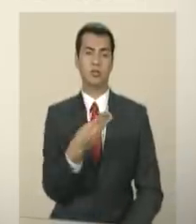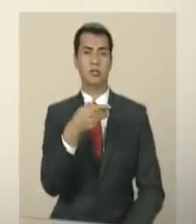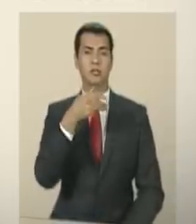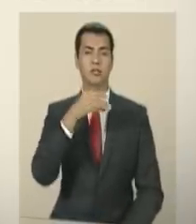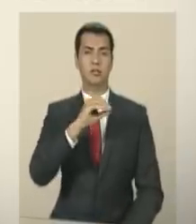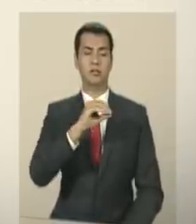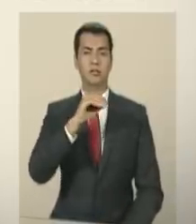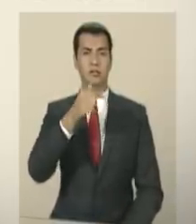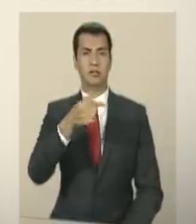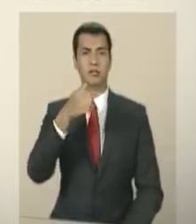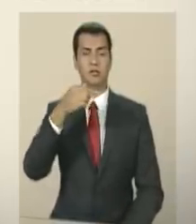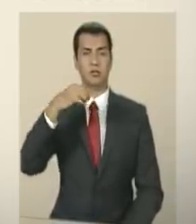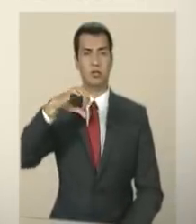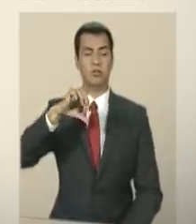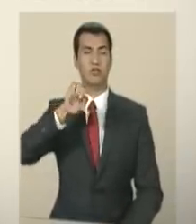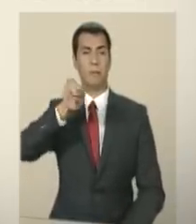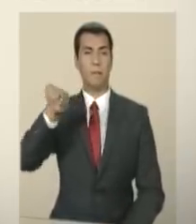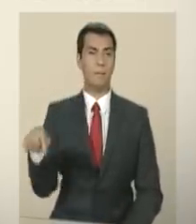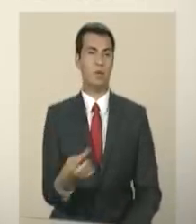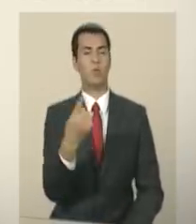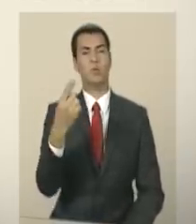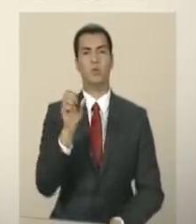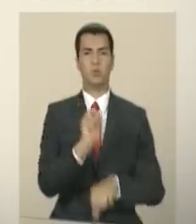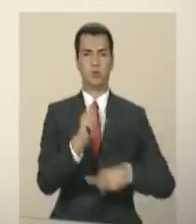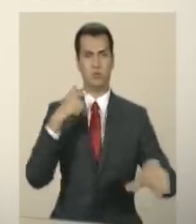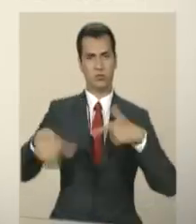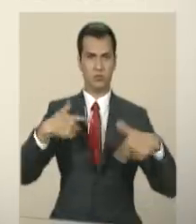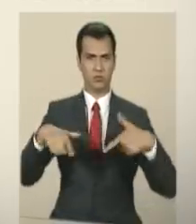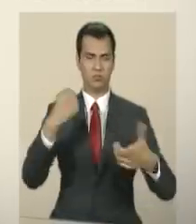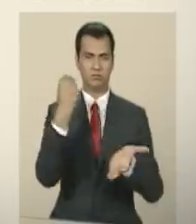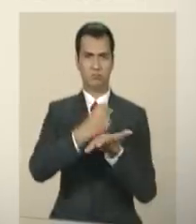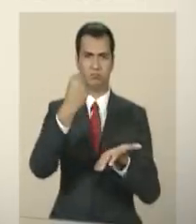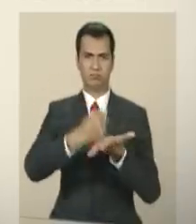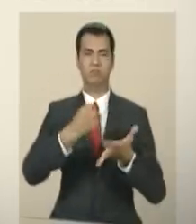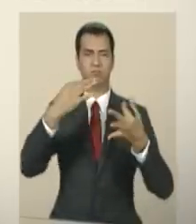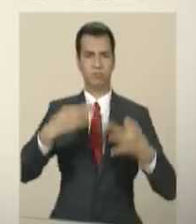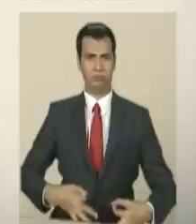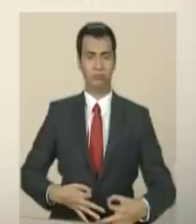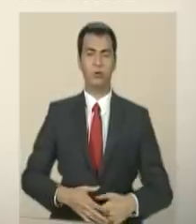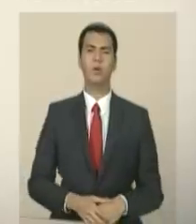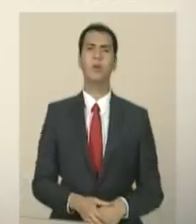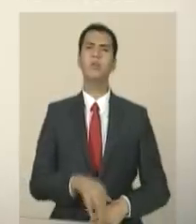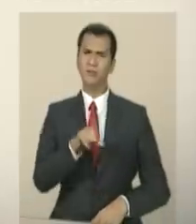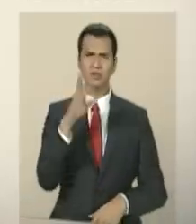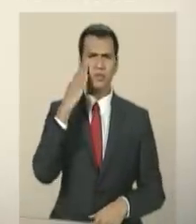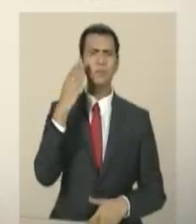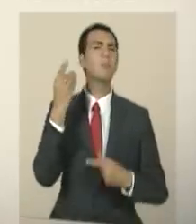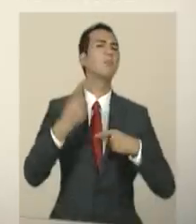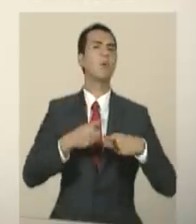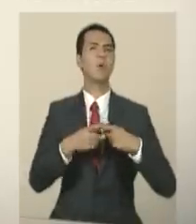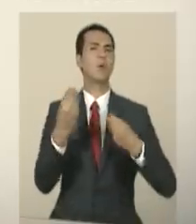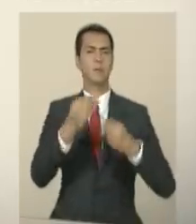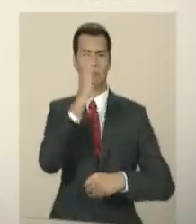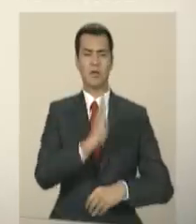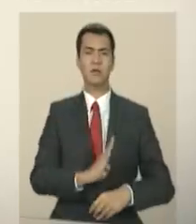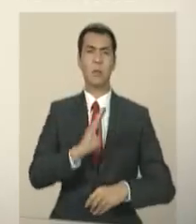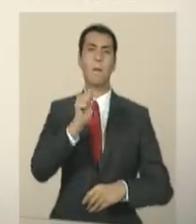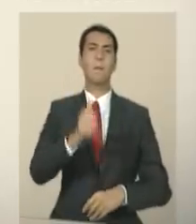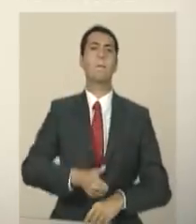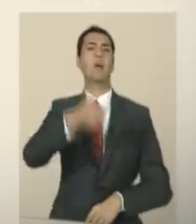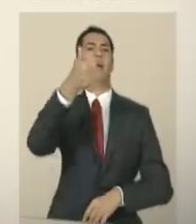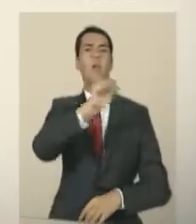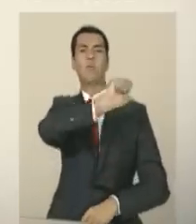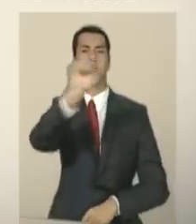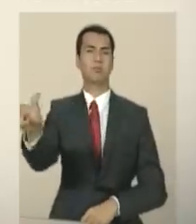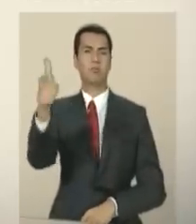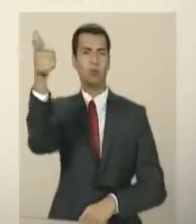assinada Você sabe por Luciano Estamos numa situação melhor do que os outros país diante da crise internacional é que em